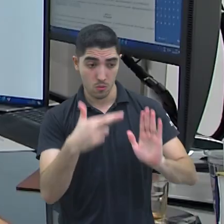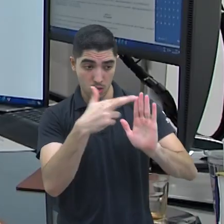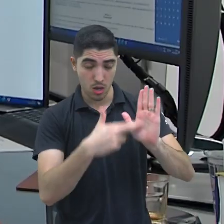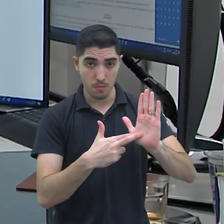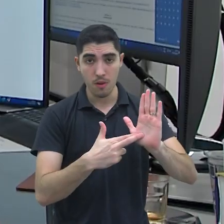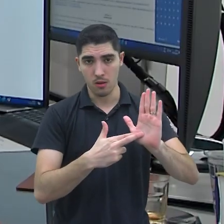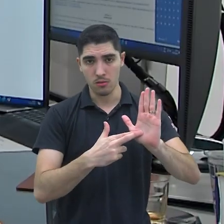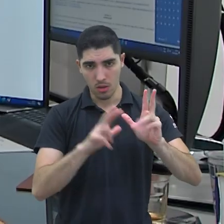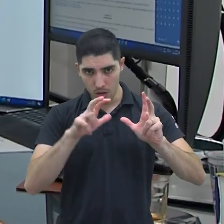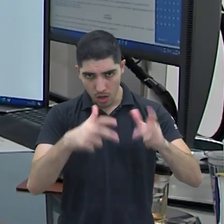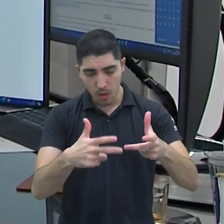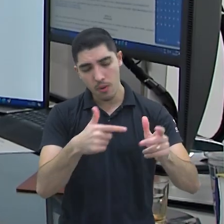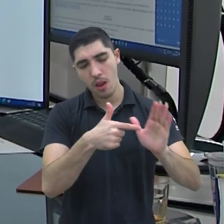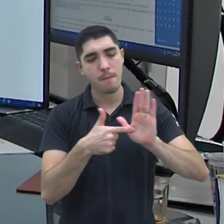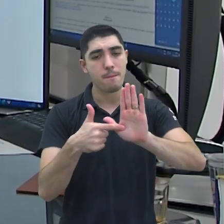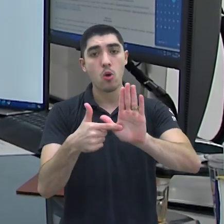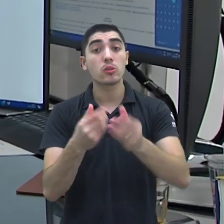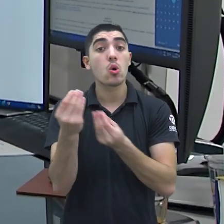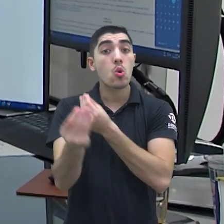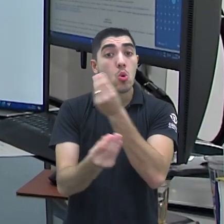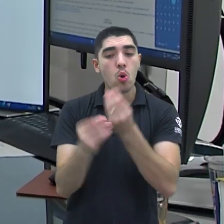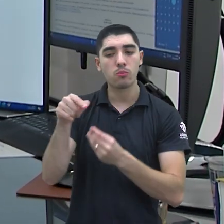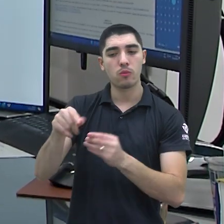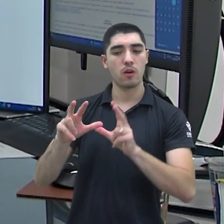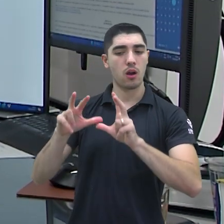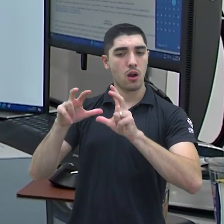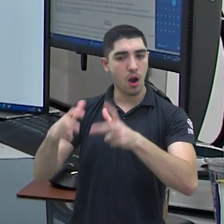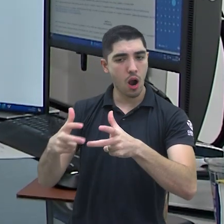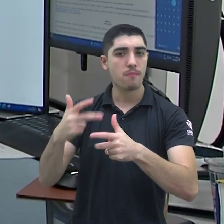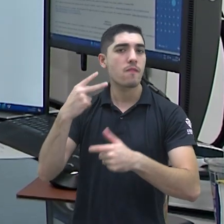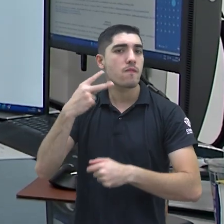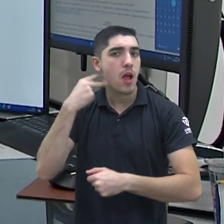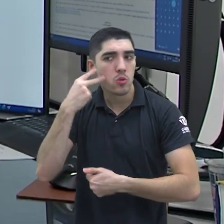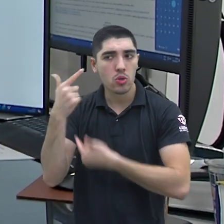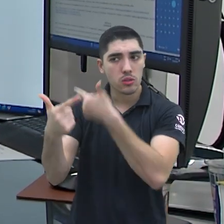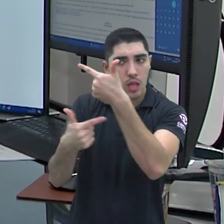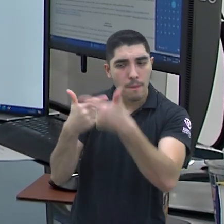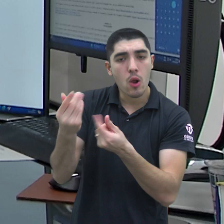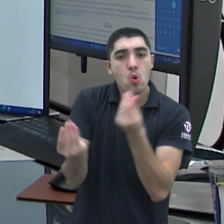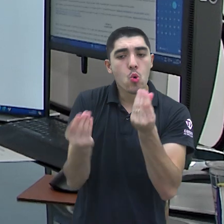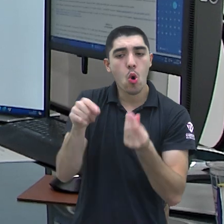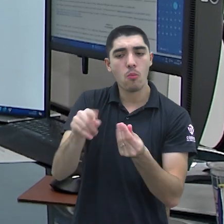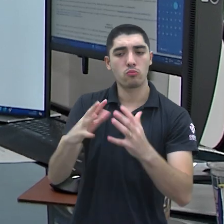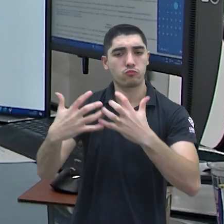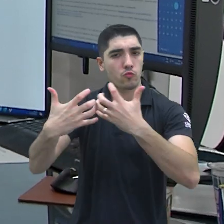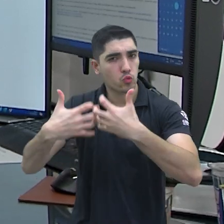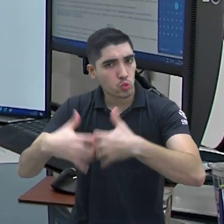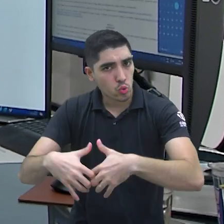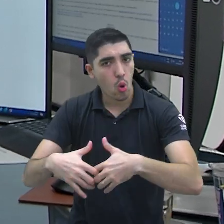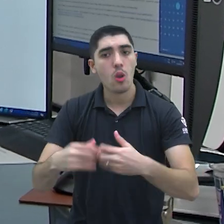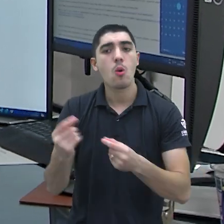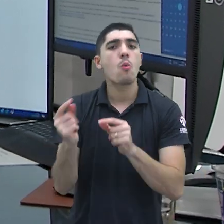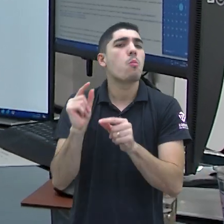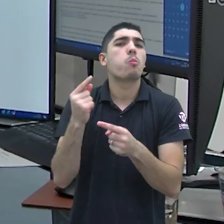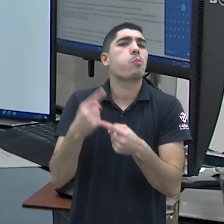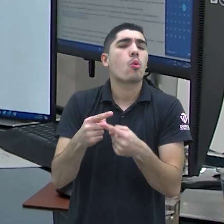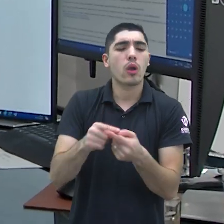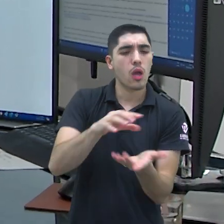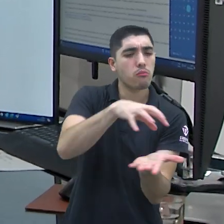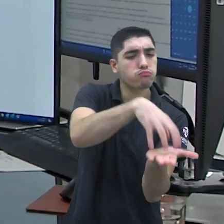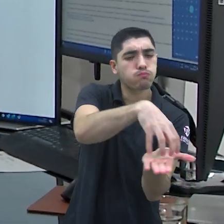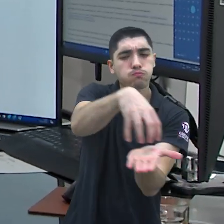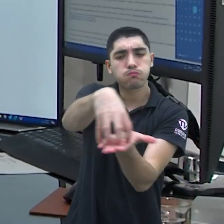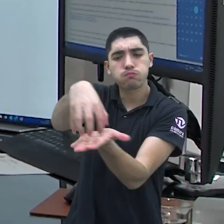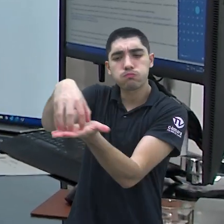Legislativo. Regimento interno é a norma jurídica que disciplina o funcionamento da Câmara Municipal, o funcionamento dos seus